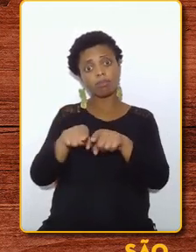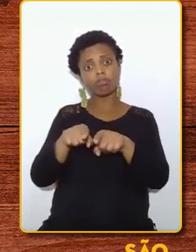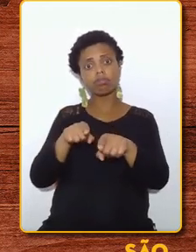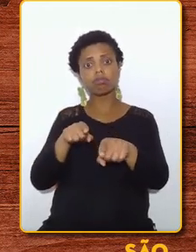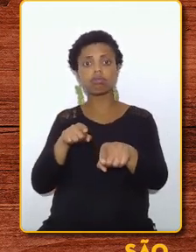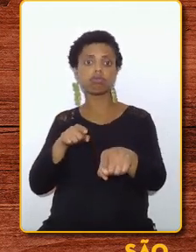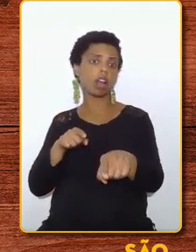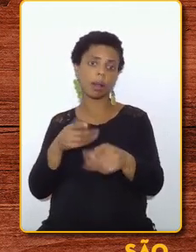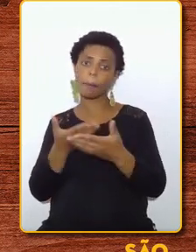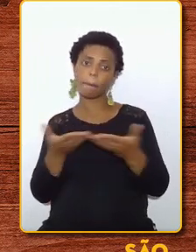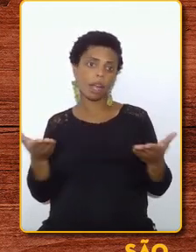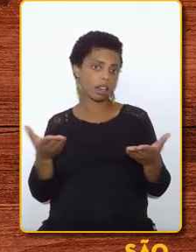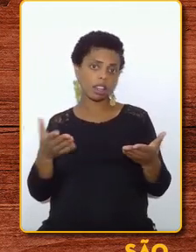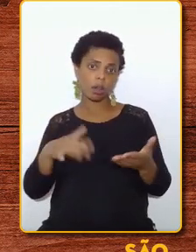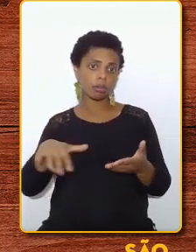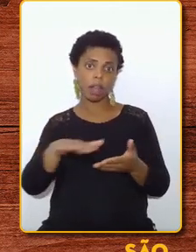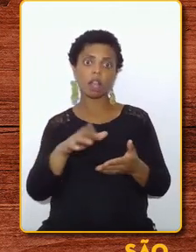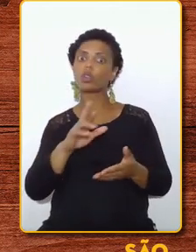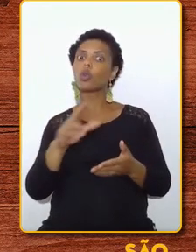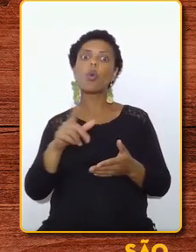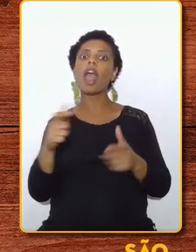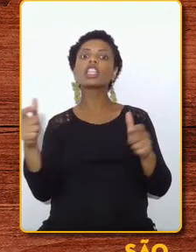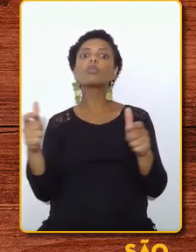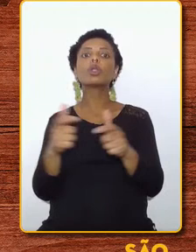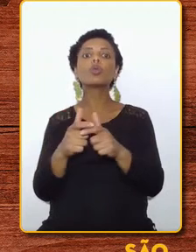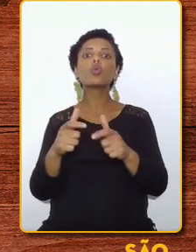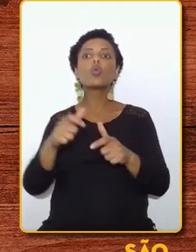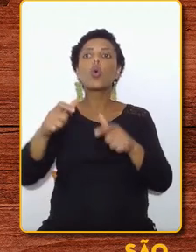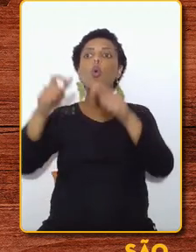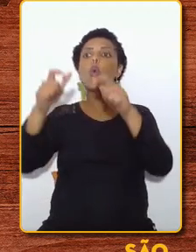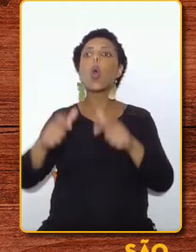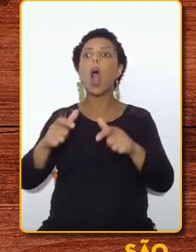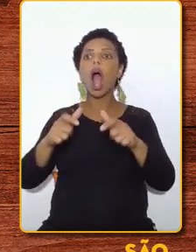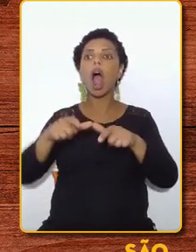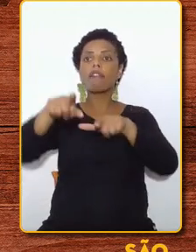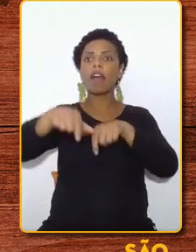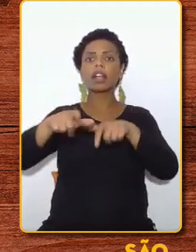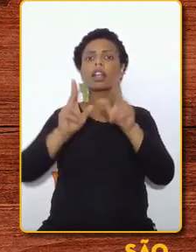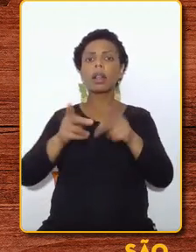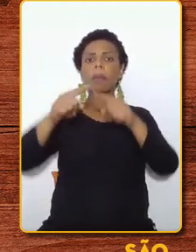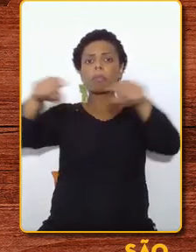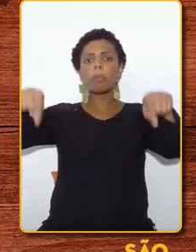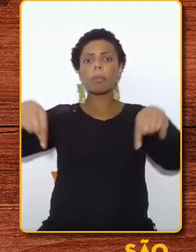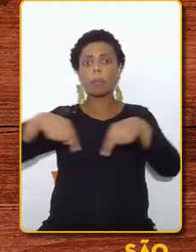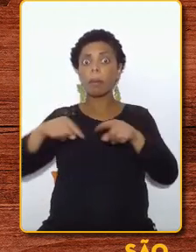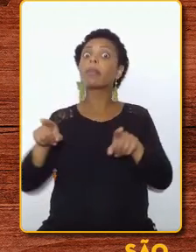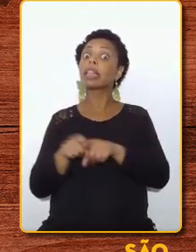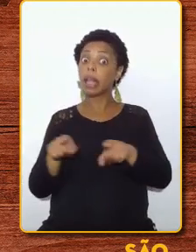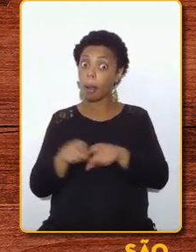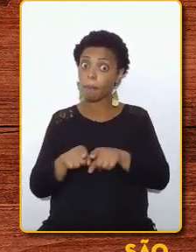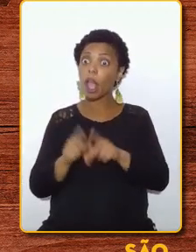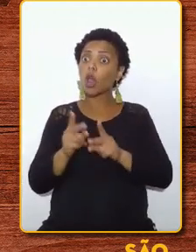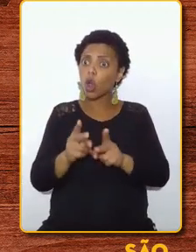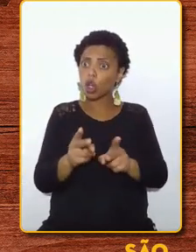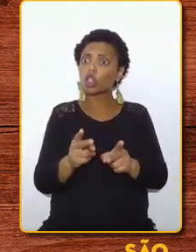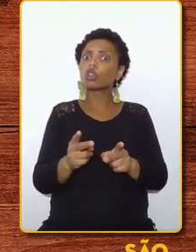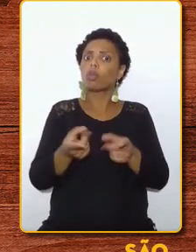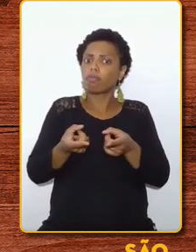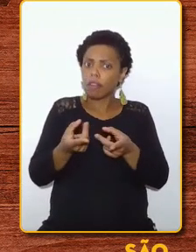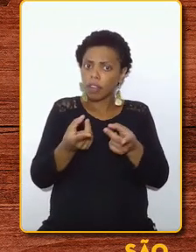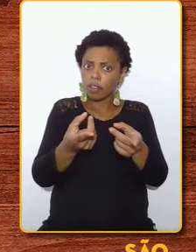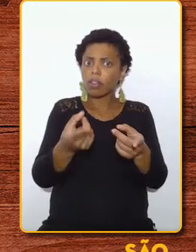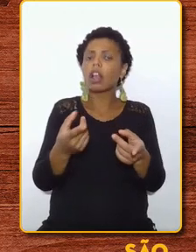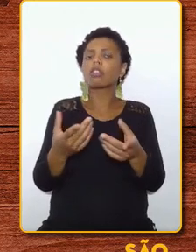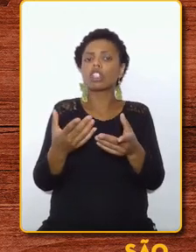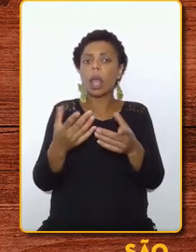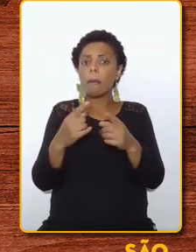de área, nem em termos da sua contribuição, né, na população retida, mas